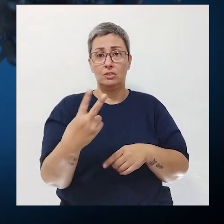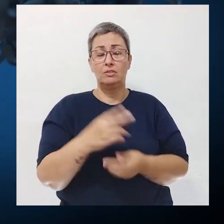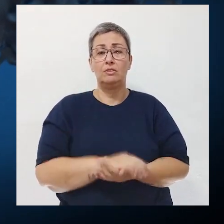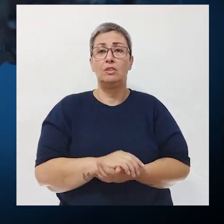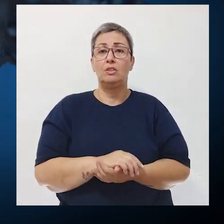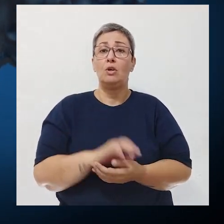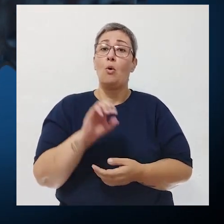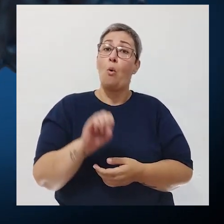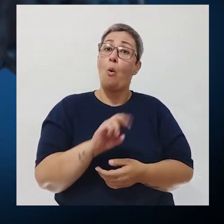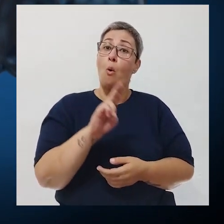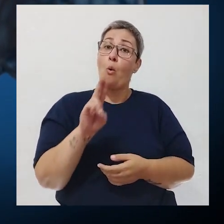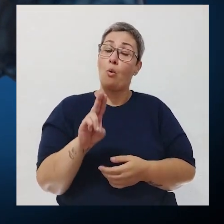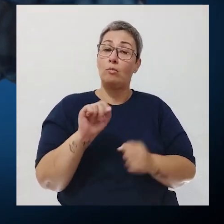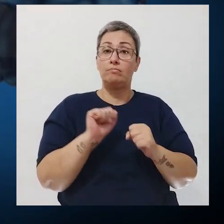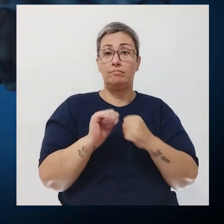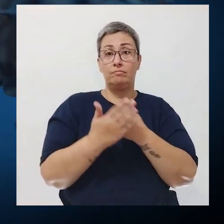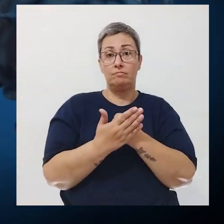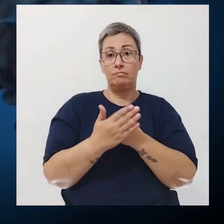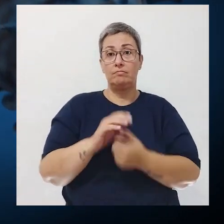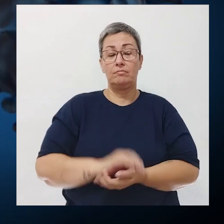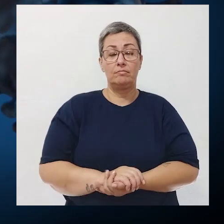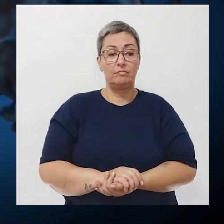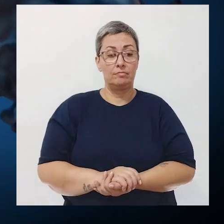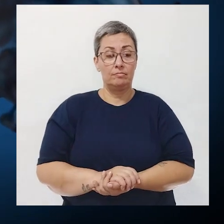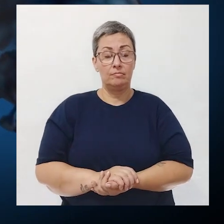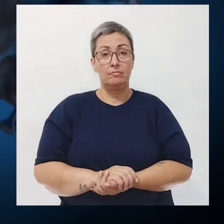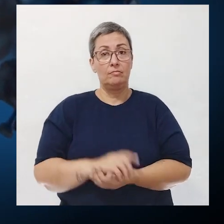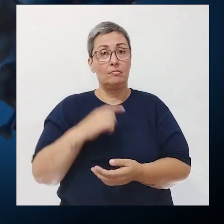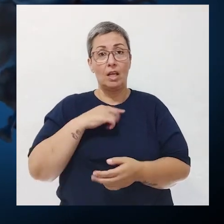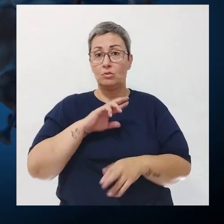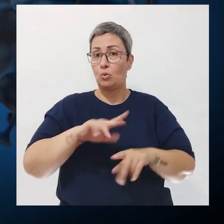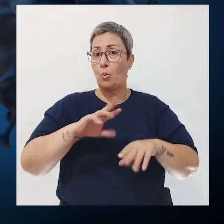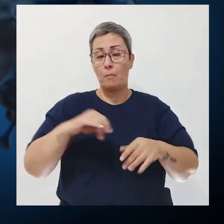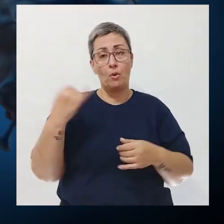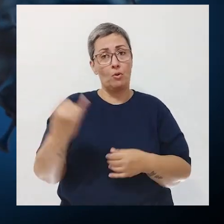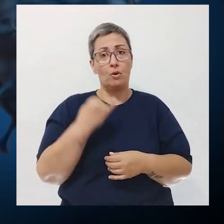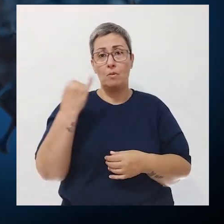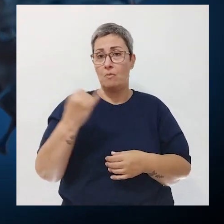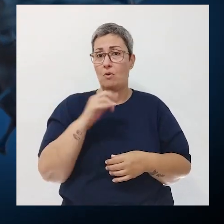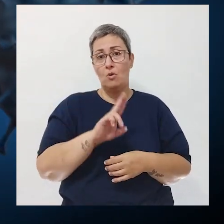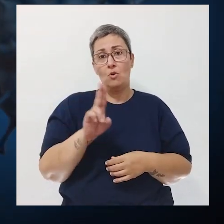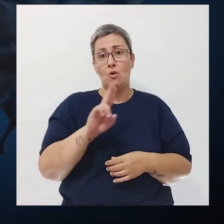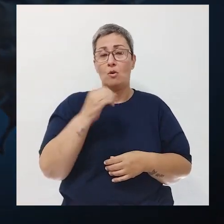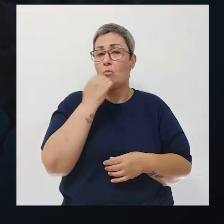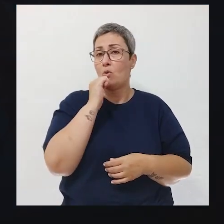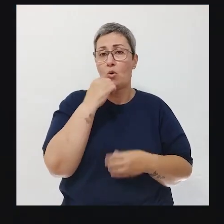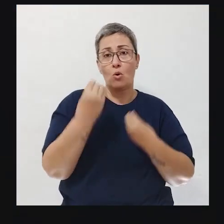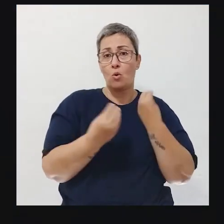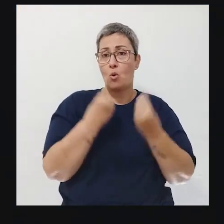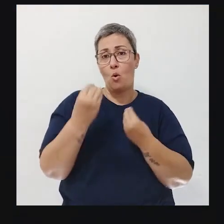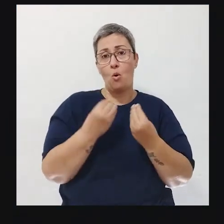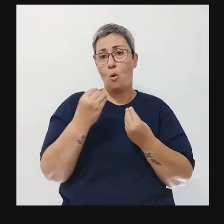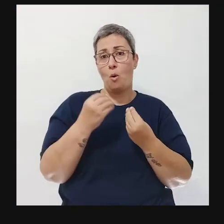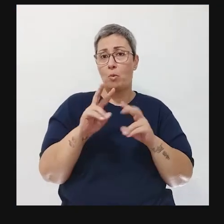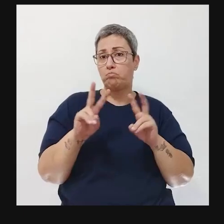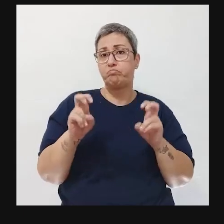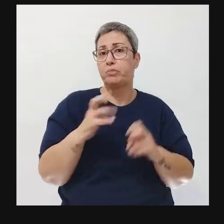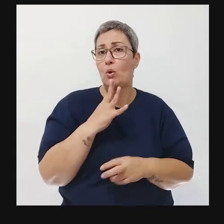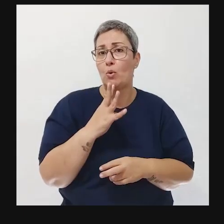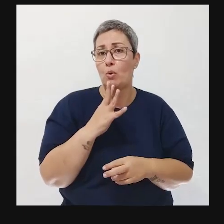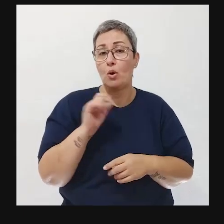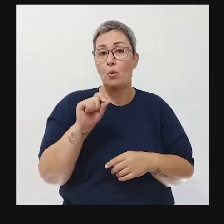SARS-CoV-2, ou simplesmente coronavírus. Não importa o nome científico ou como ele está sendo